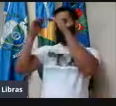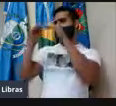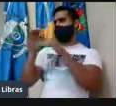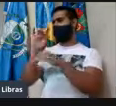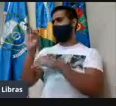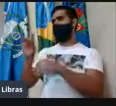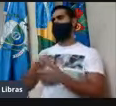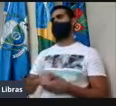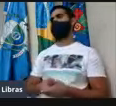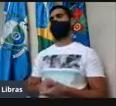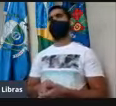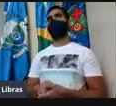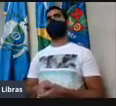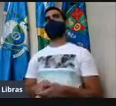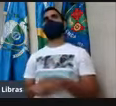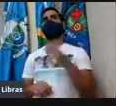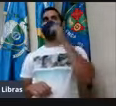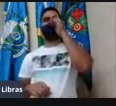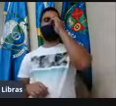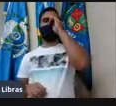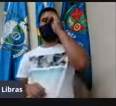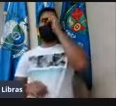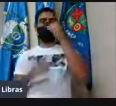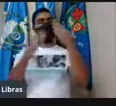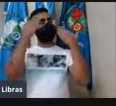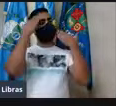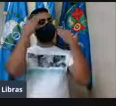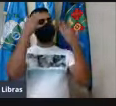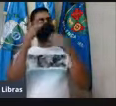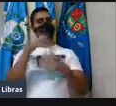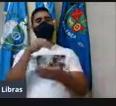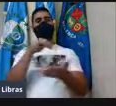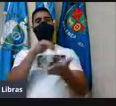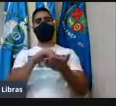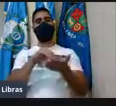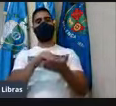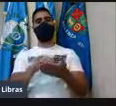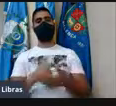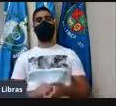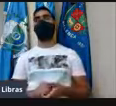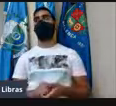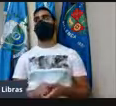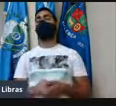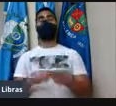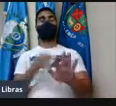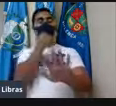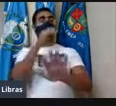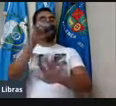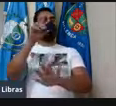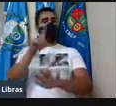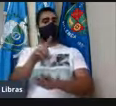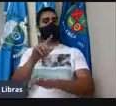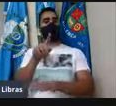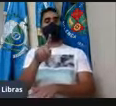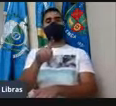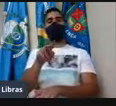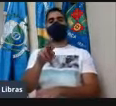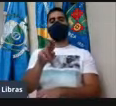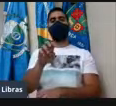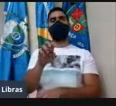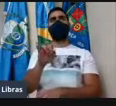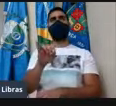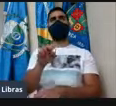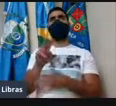então, vamos junto. Encerramos então, obrigado, senhor secretário, senhor diretor da Previ